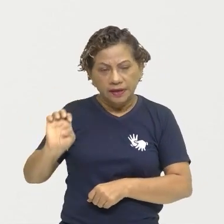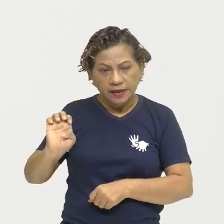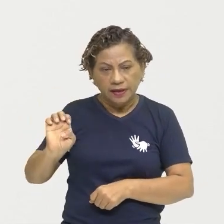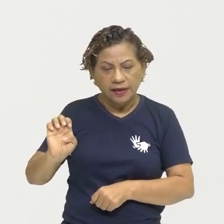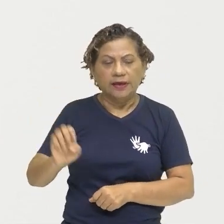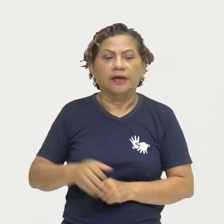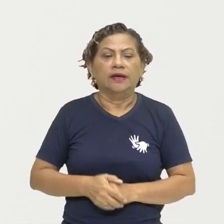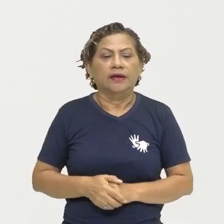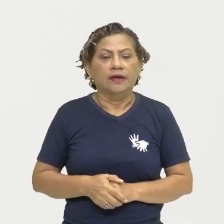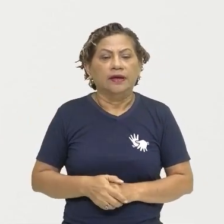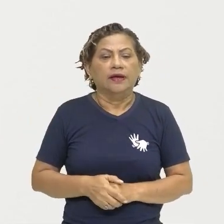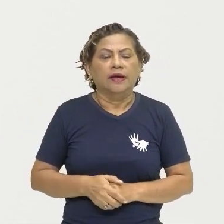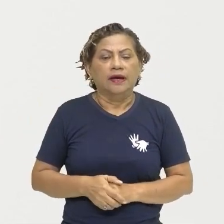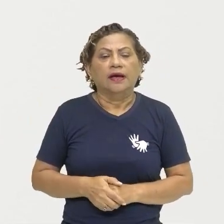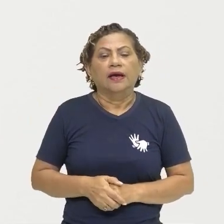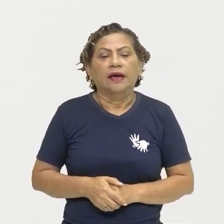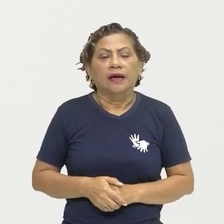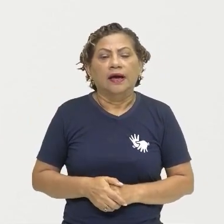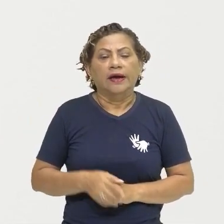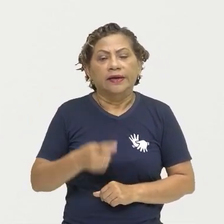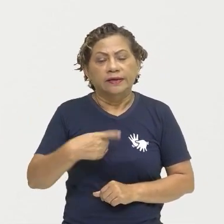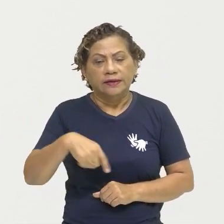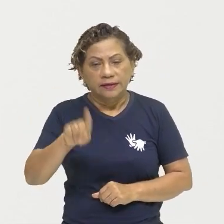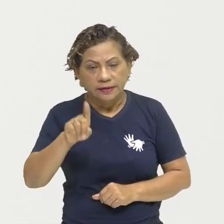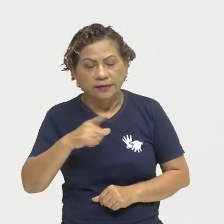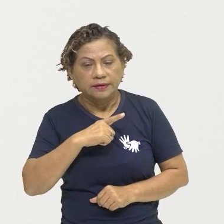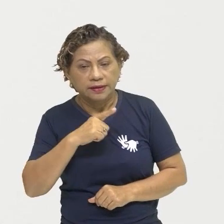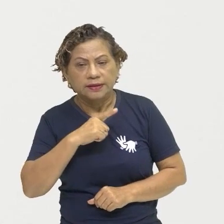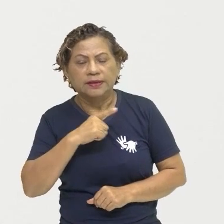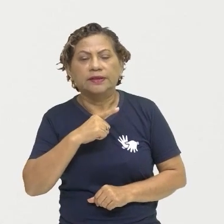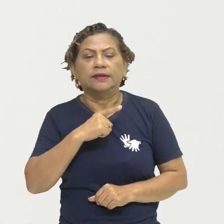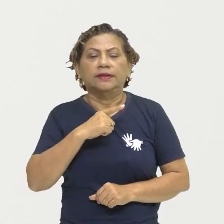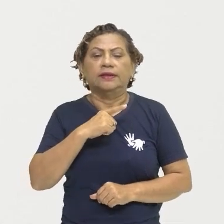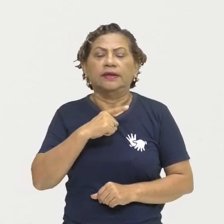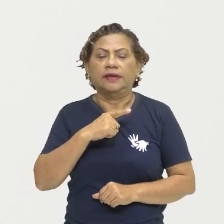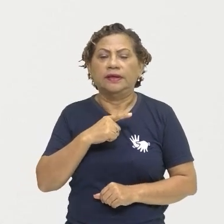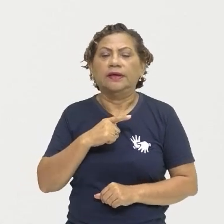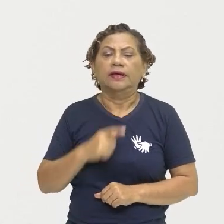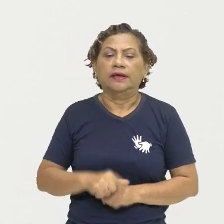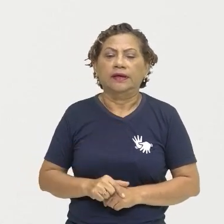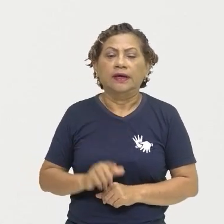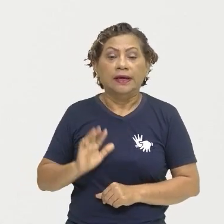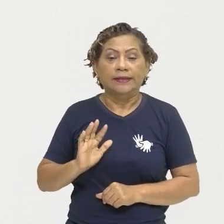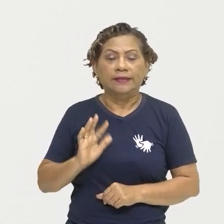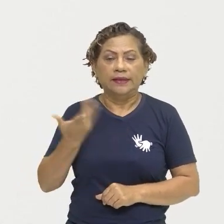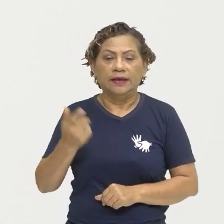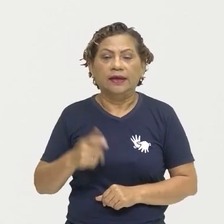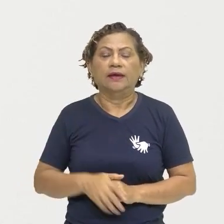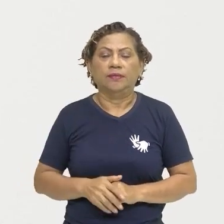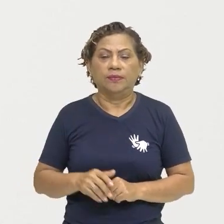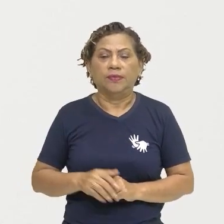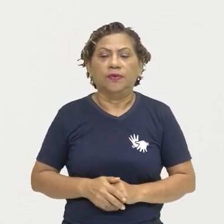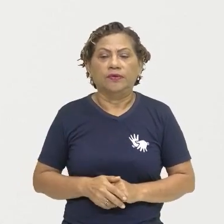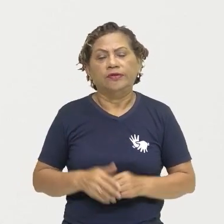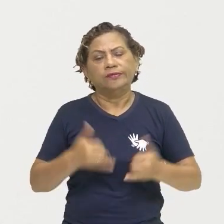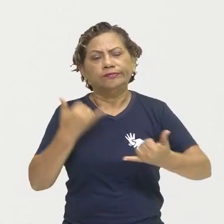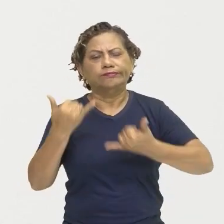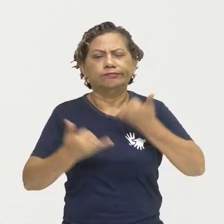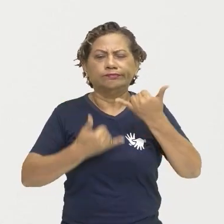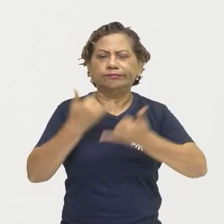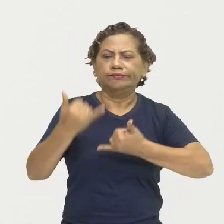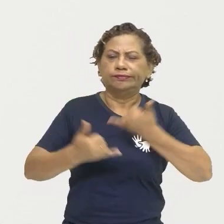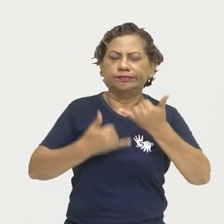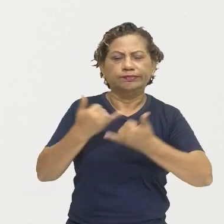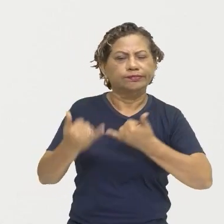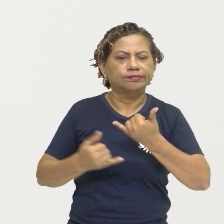eu acentuei a repetição, né? Eu enfatizei. Então, nesse caso também eu vou virgular. A professora tem um i aqui,